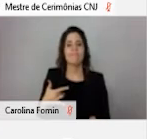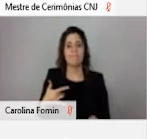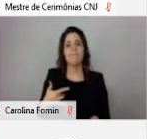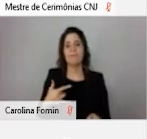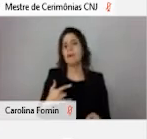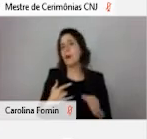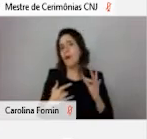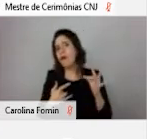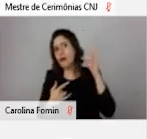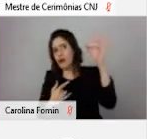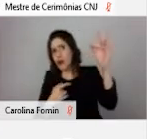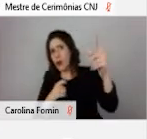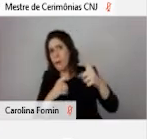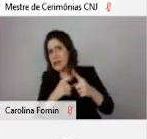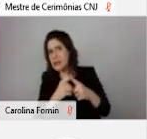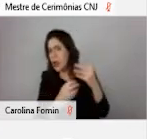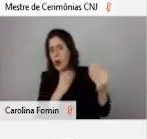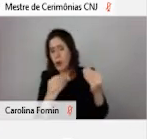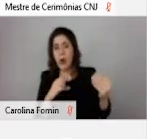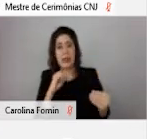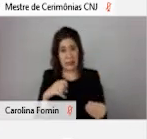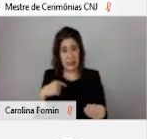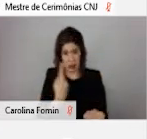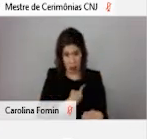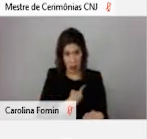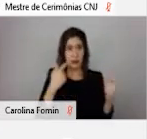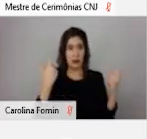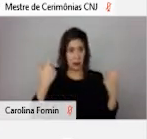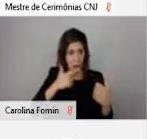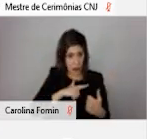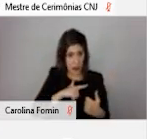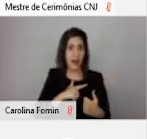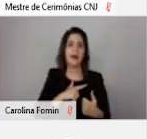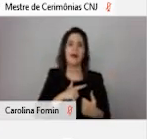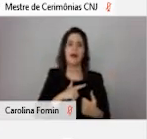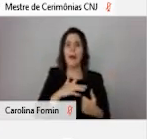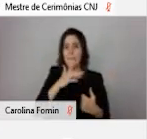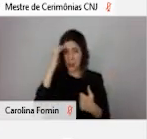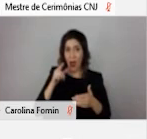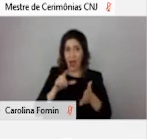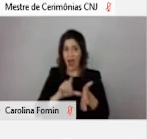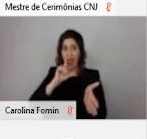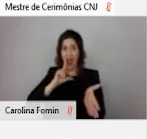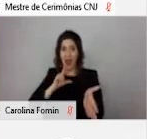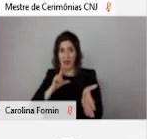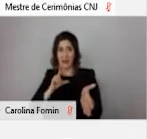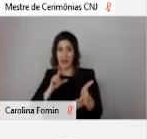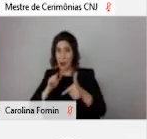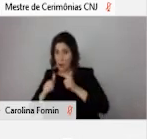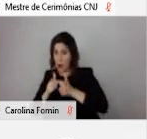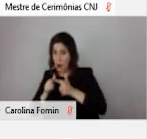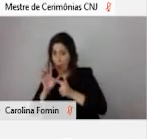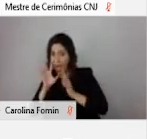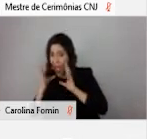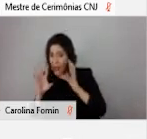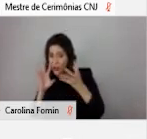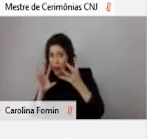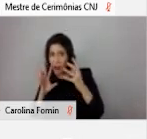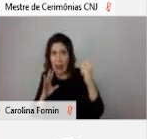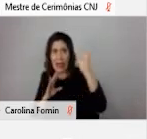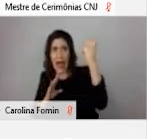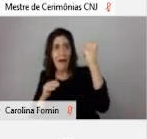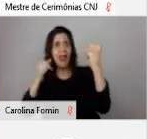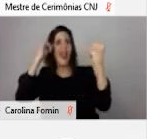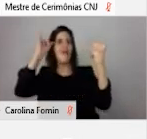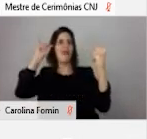a capacidade de melhorar a chance das pessoas identificarem problemas antes que eles se tornem muito graves, nós estamos chegando cada